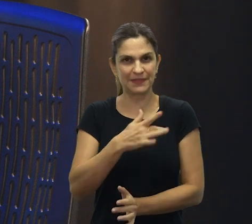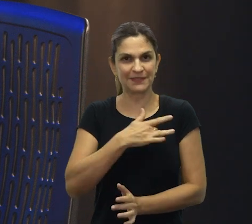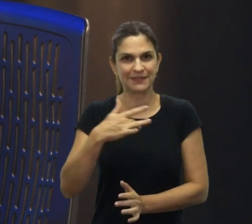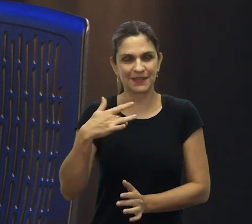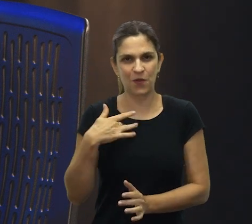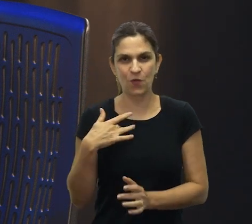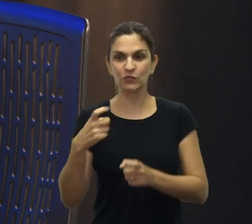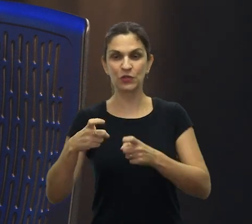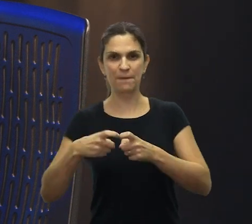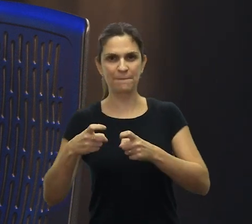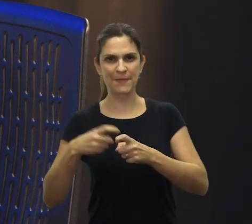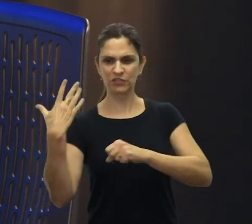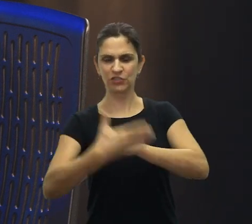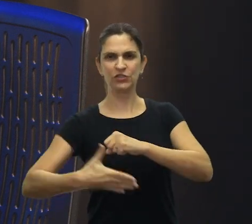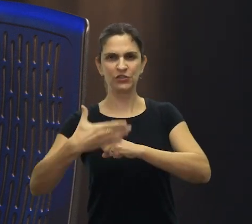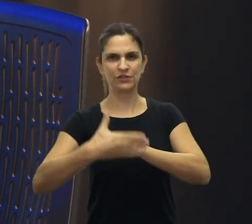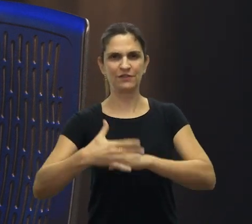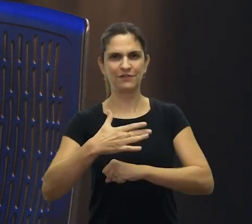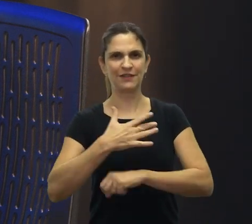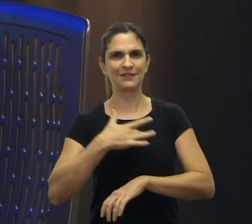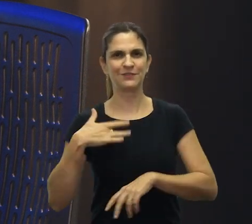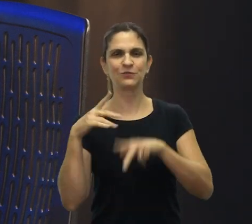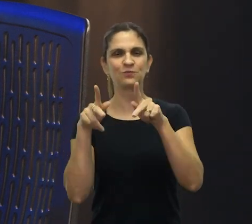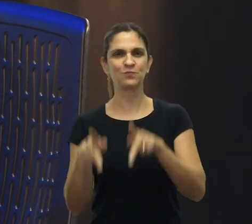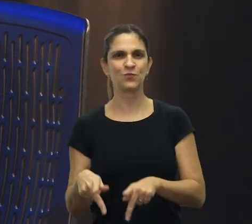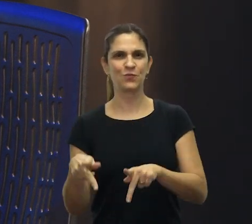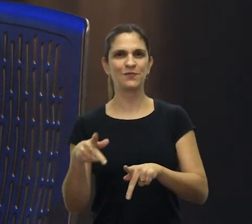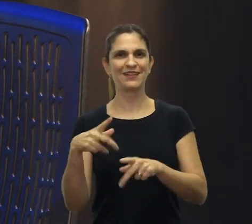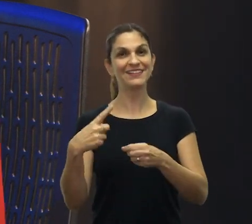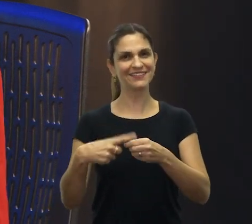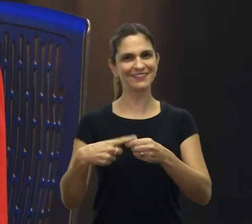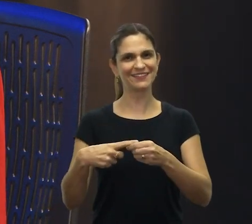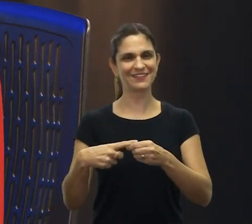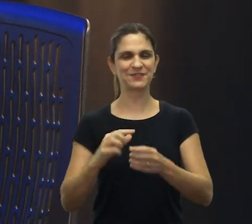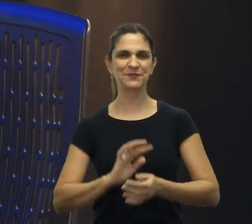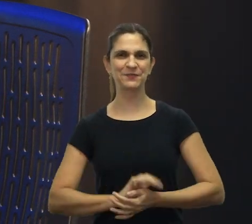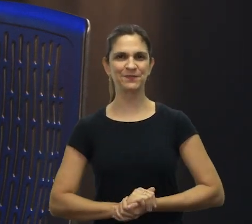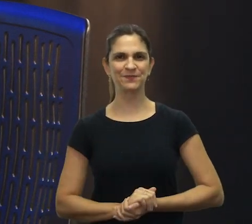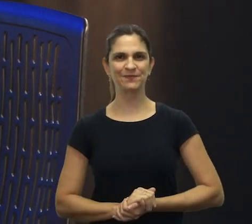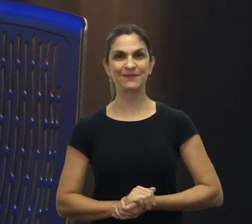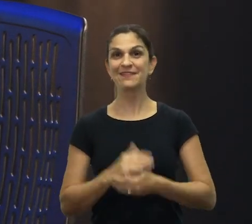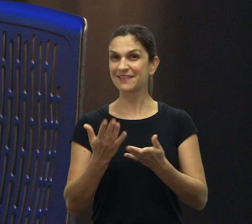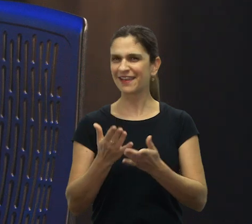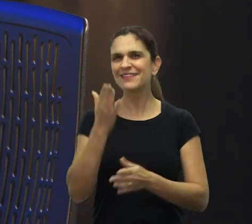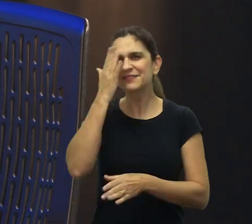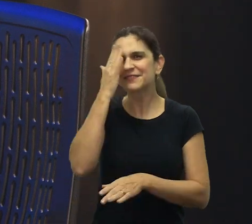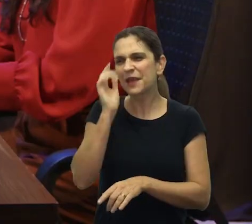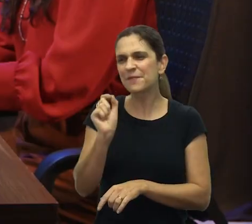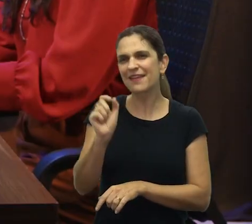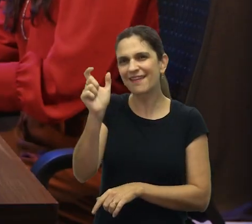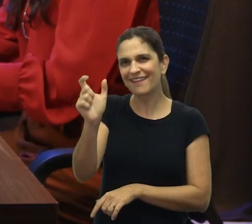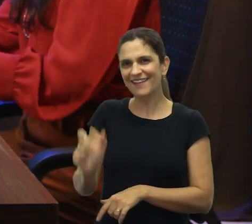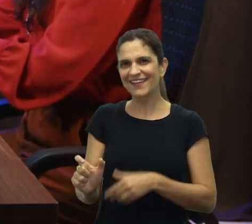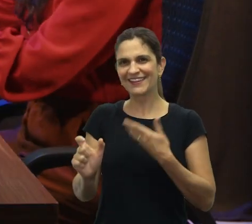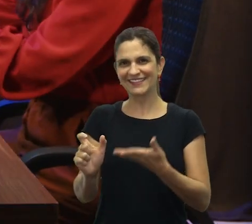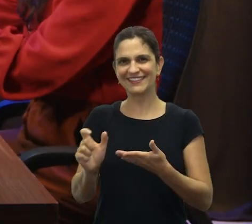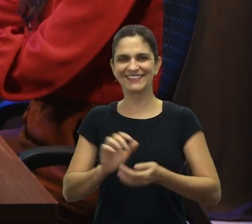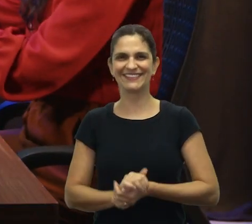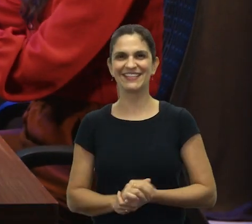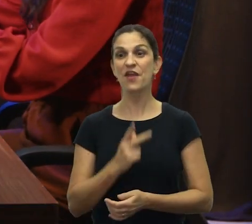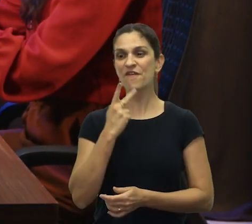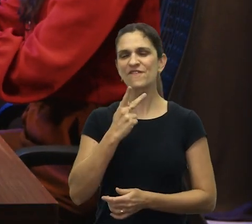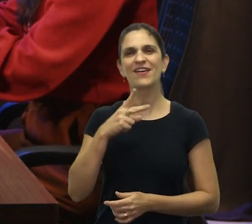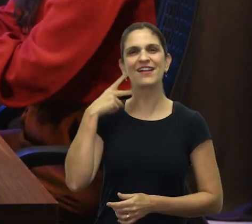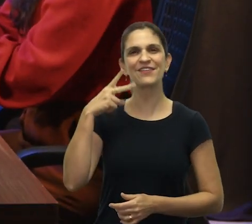é médico e defende a saúde pública da nossa cidade. E aí, você já sabe quem está aqui comigo?